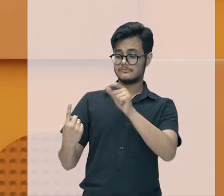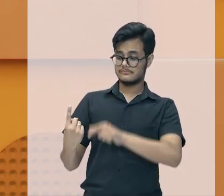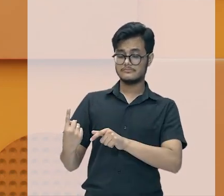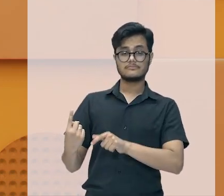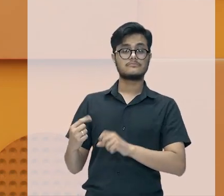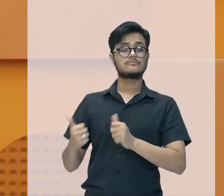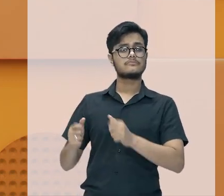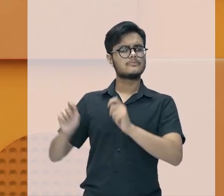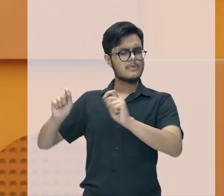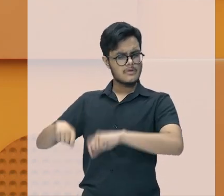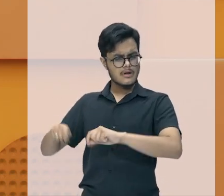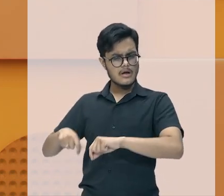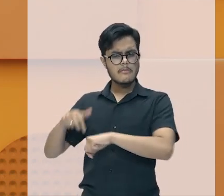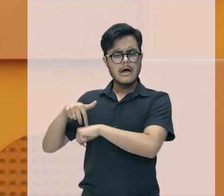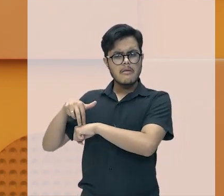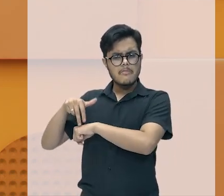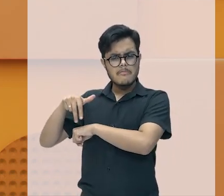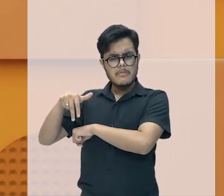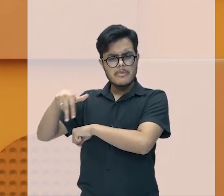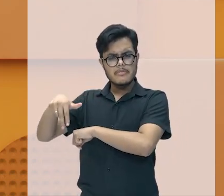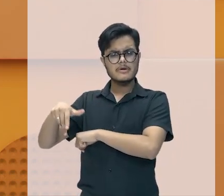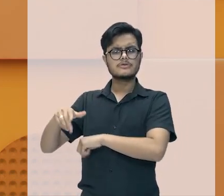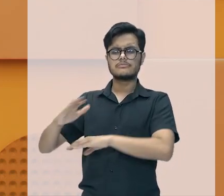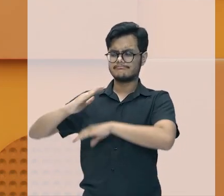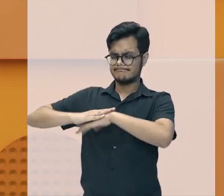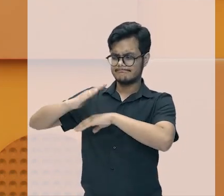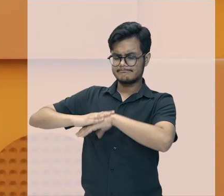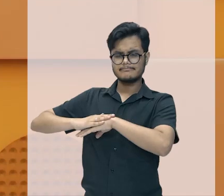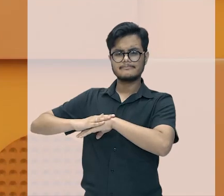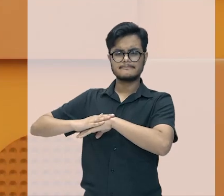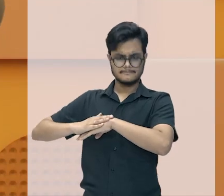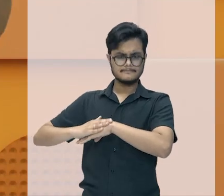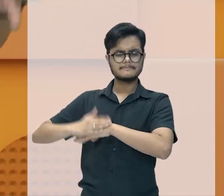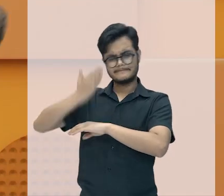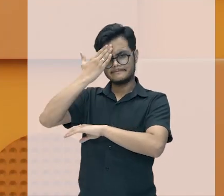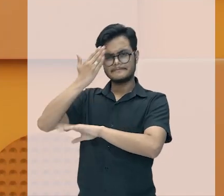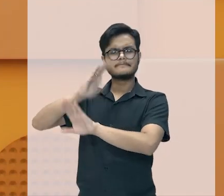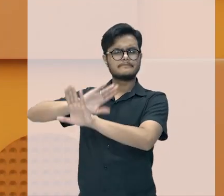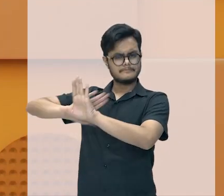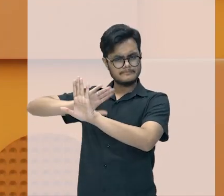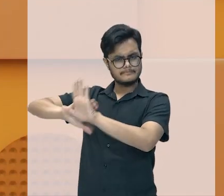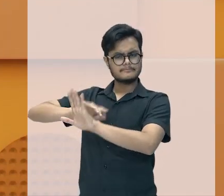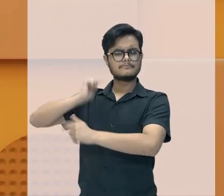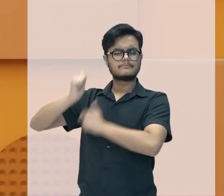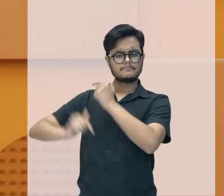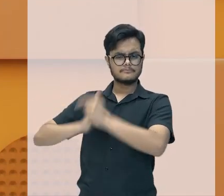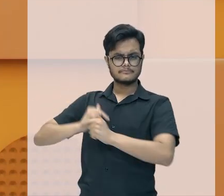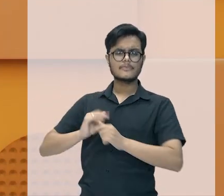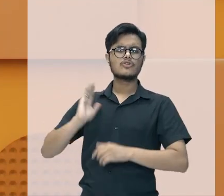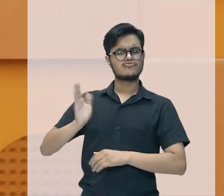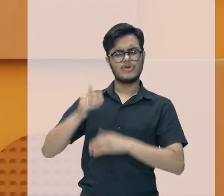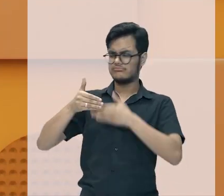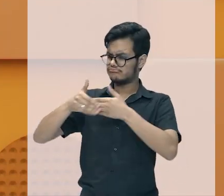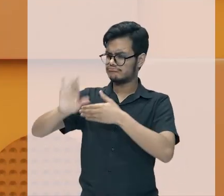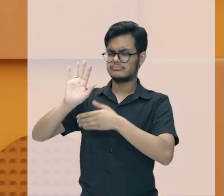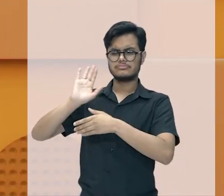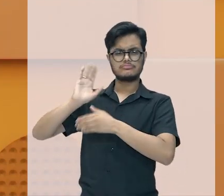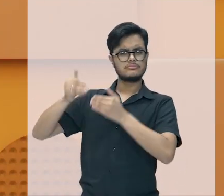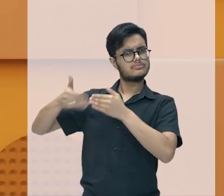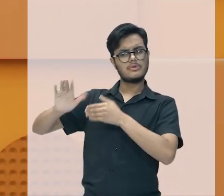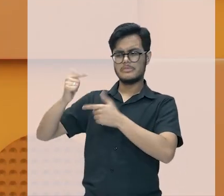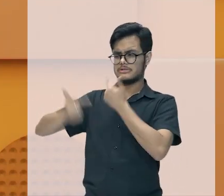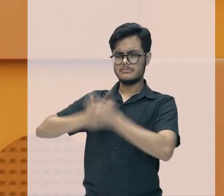que ela pudesse então andar ou, né, saber um pouco mais ali do ofício dos seus pais, ele já caía também